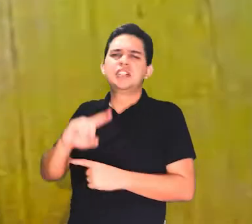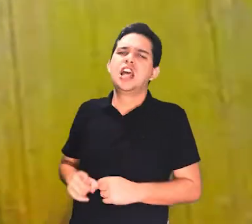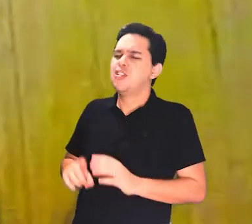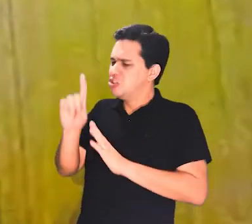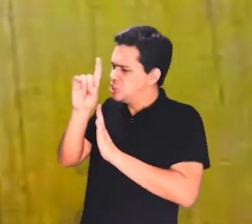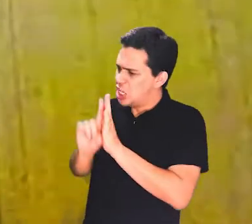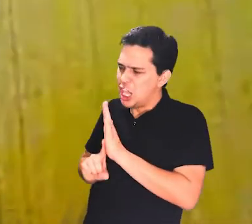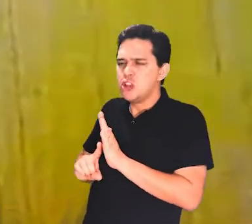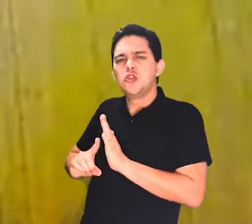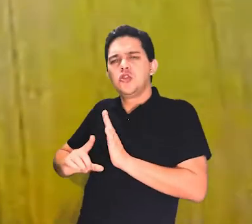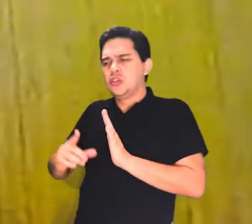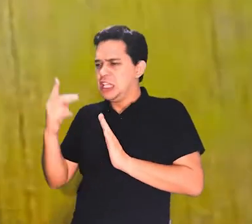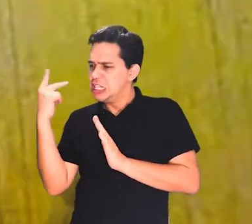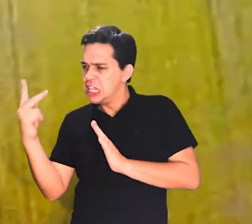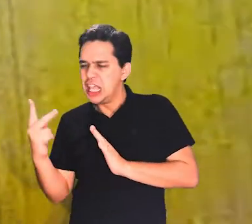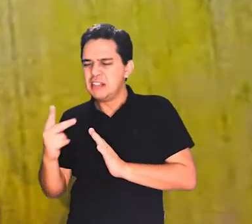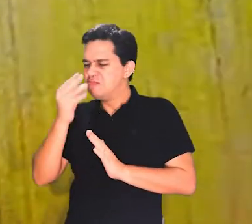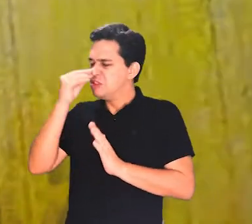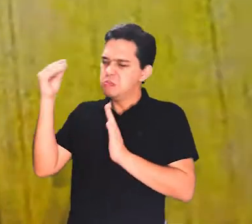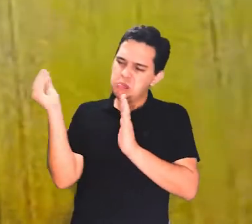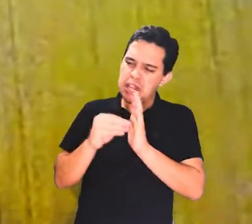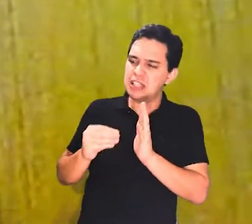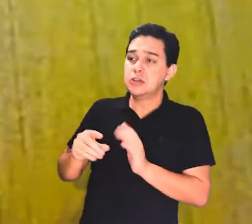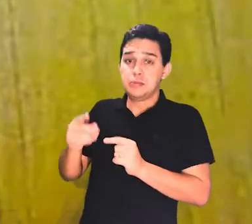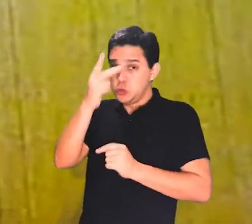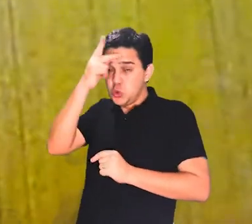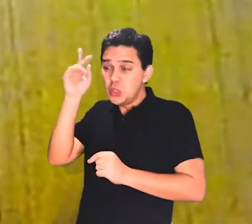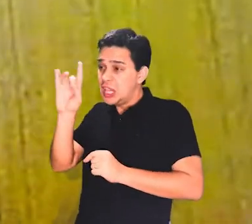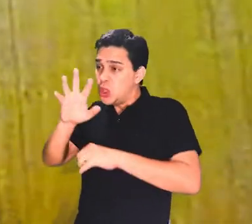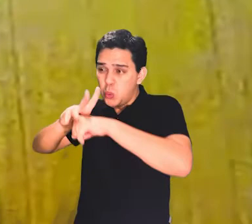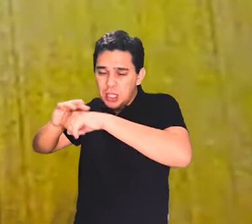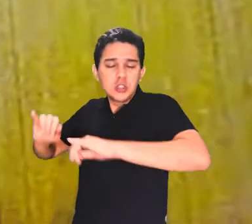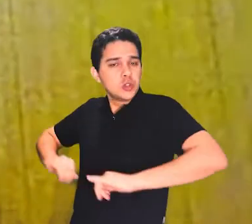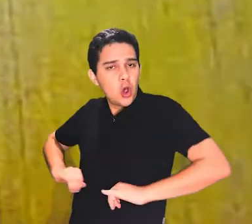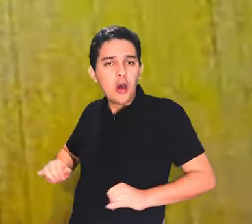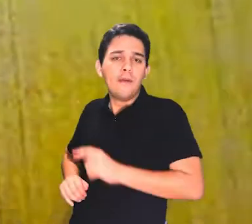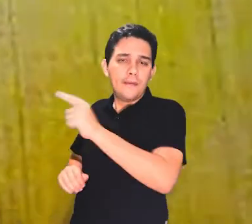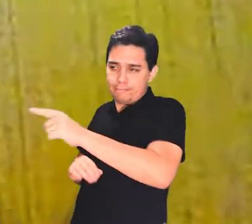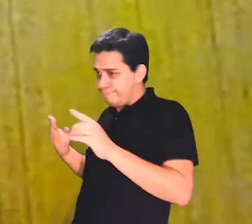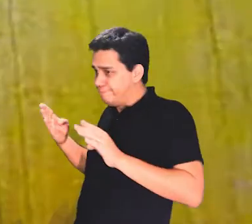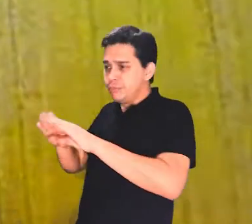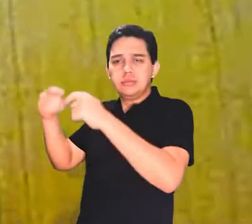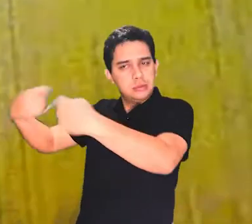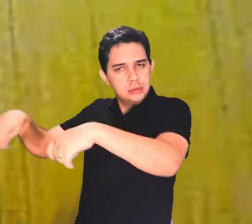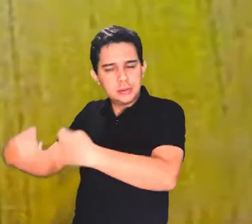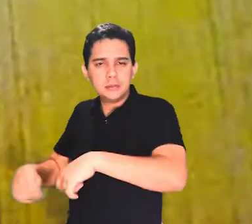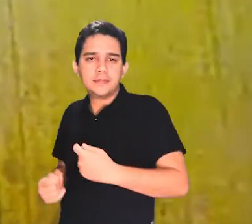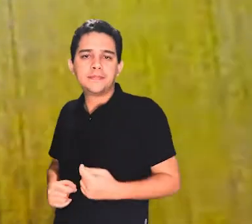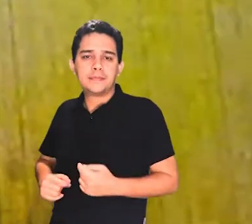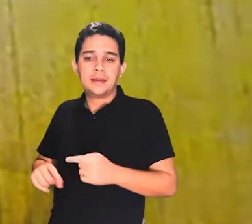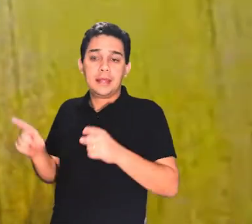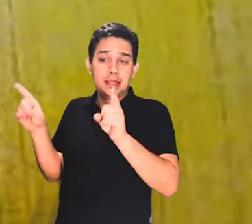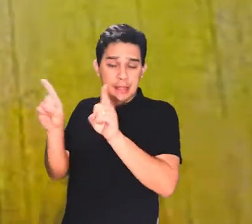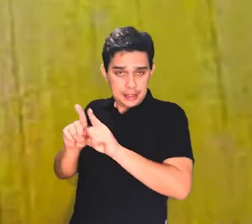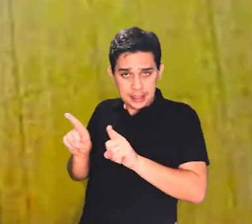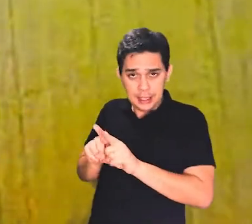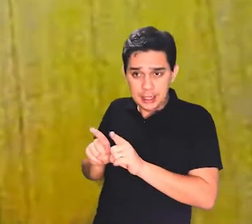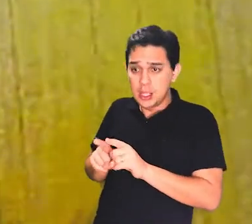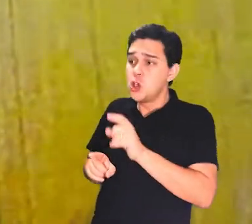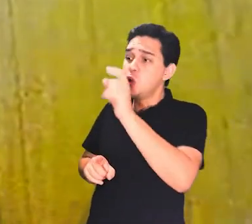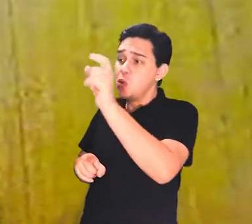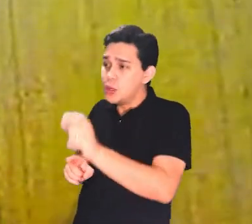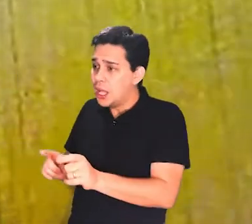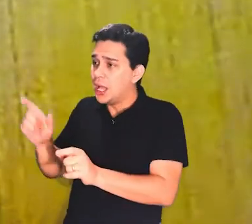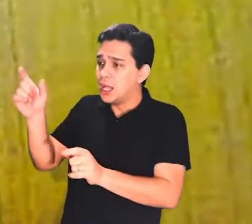de direitos é enorme, e a gente tem que olhar para aquelas pessoas. E e, ao mesmo tempo, do colega do